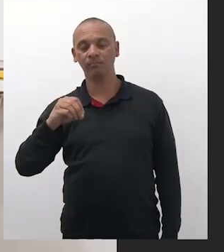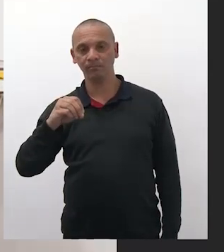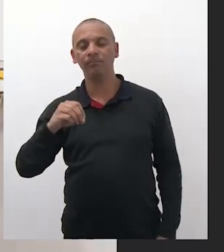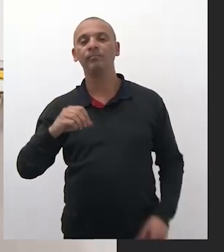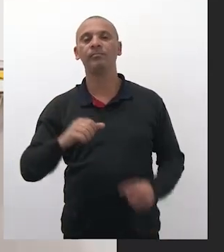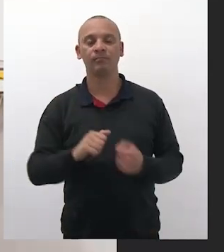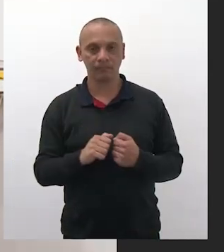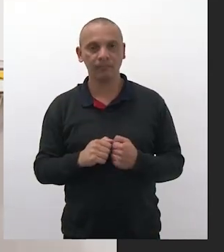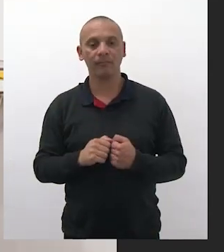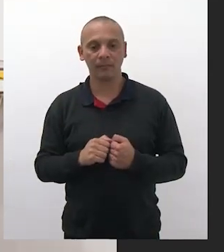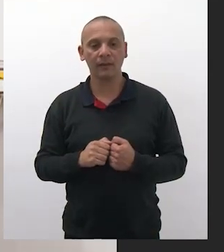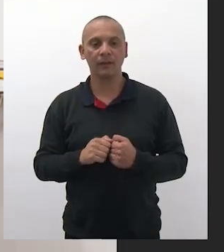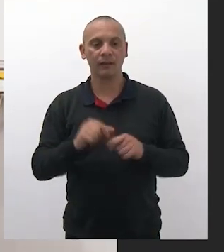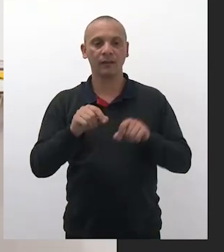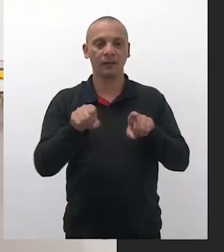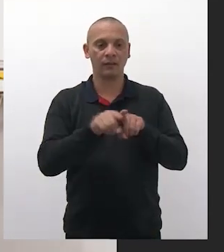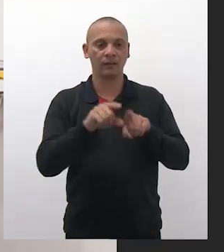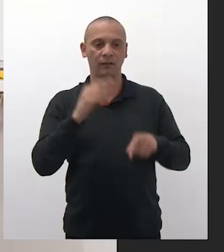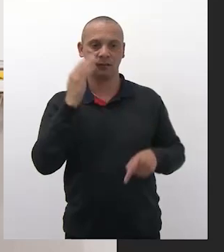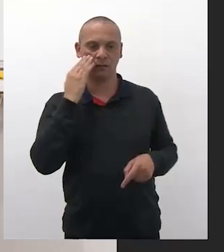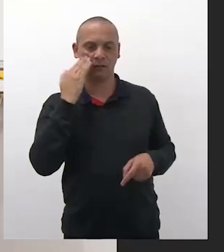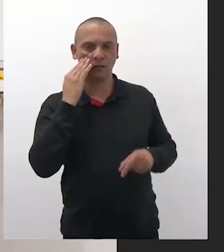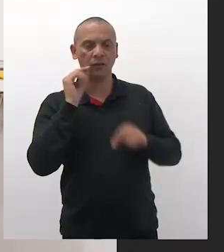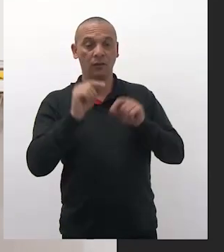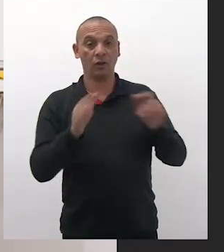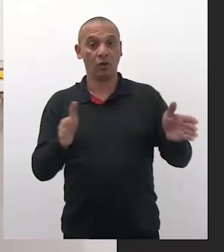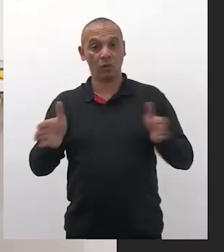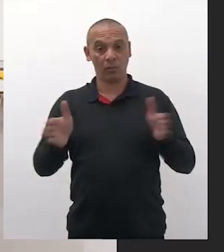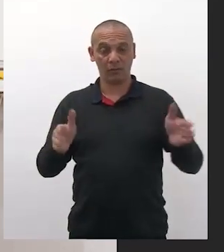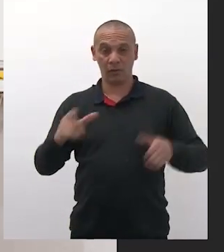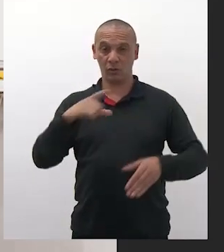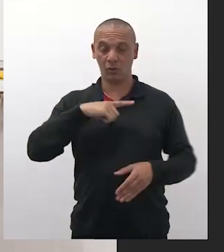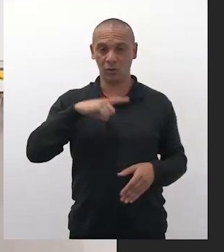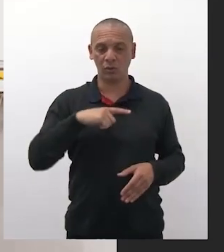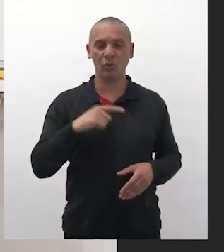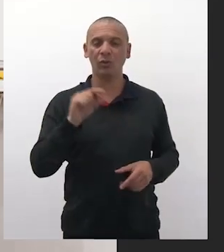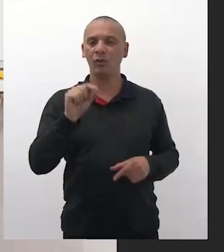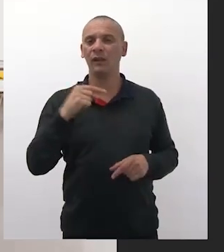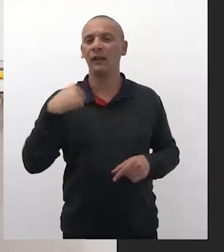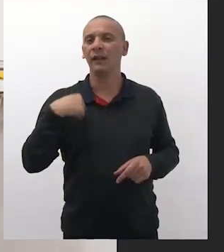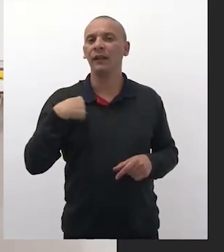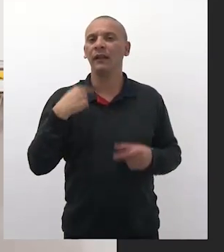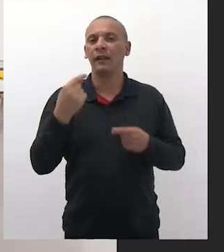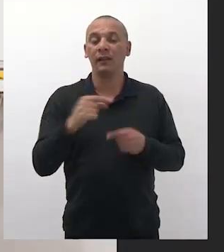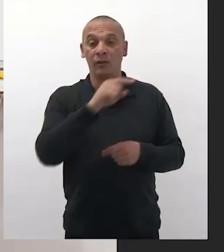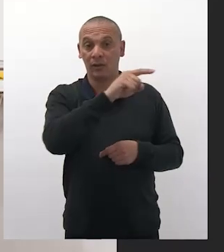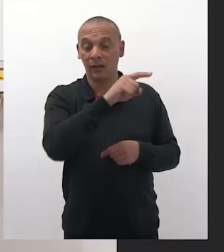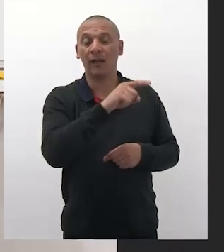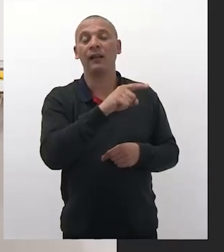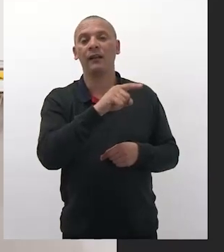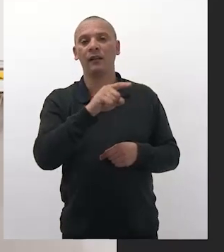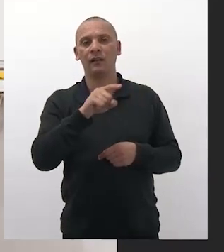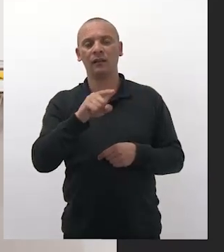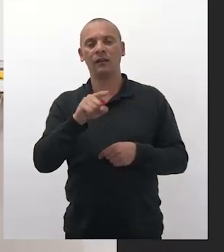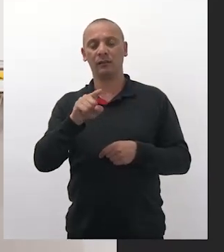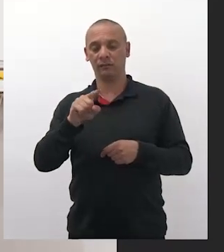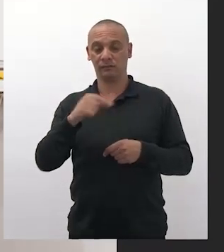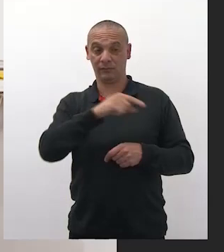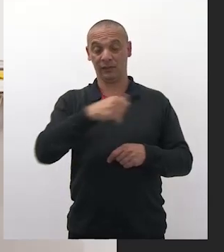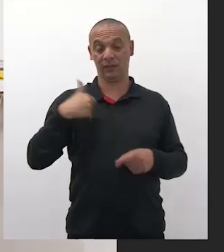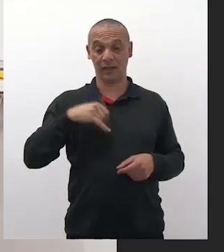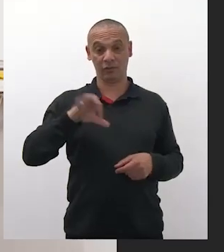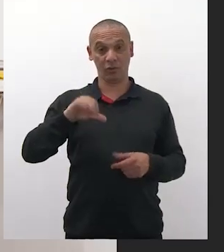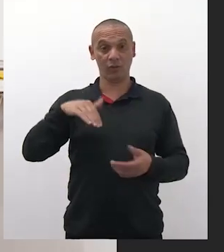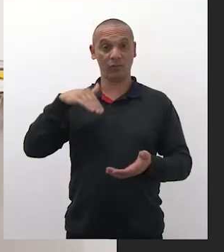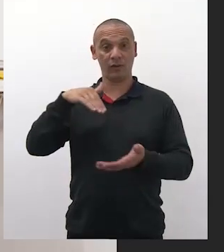Lavras. Então eu tive esse período de ficar ali na zona rural de Lavras até os 9 anos.